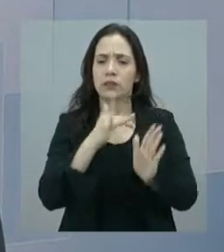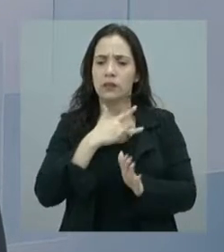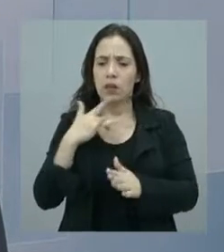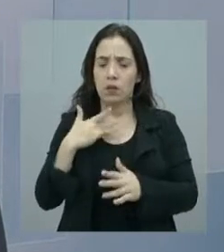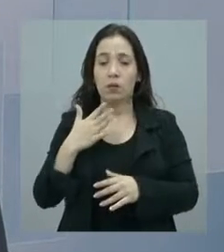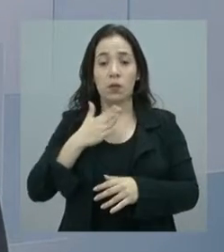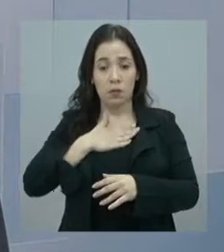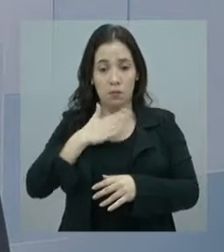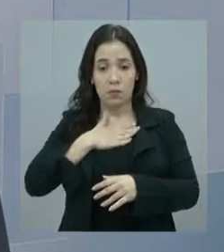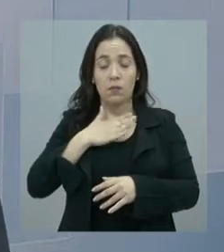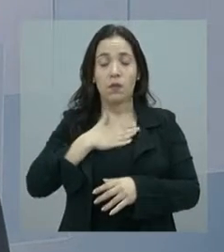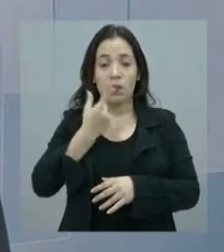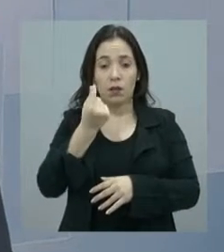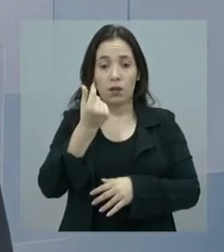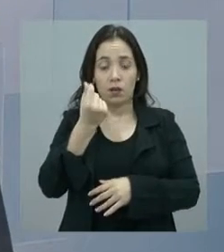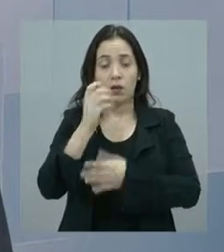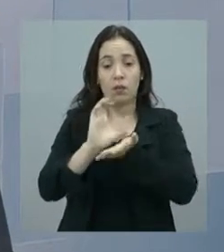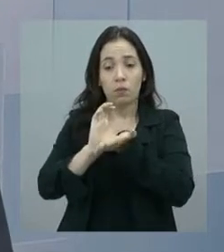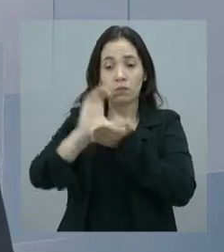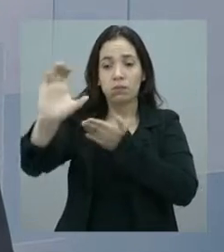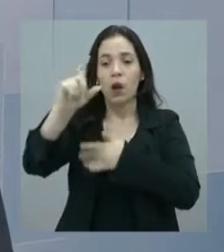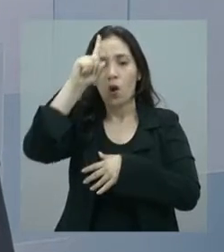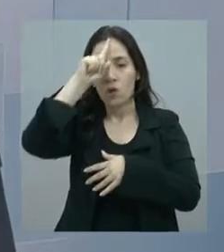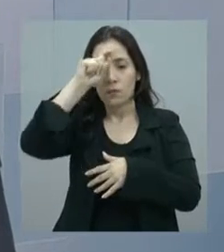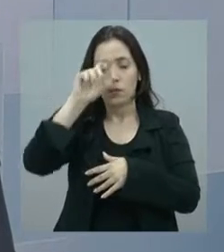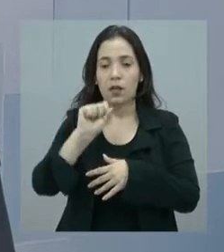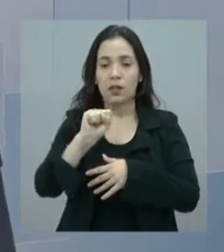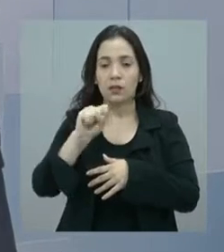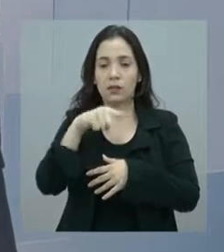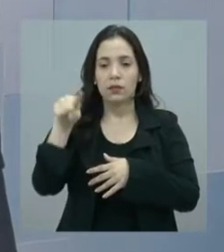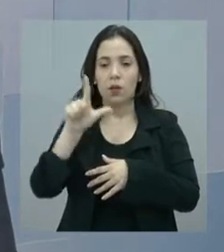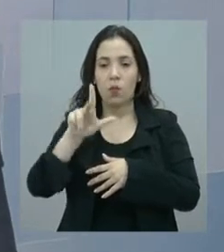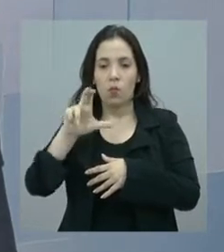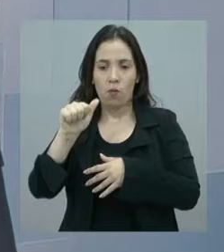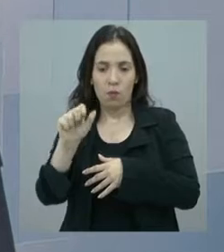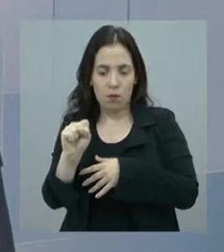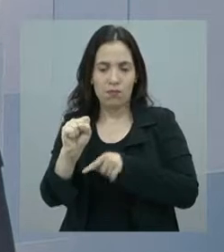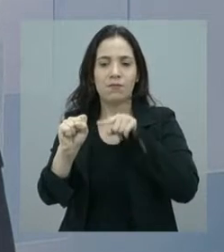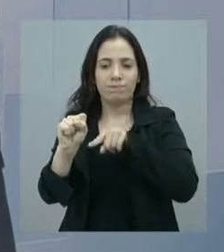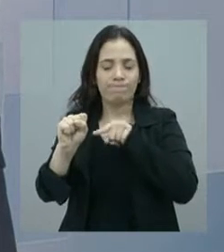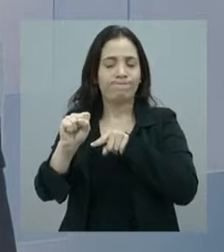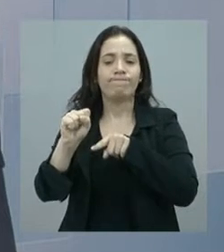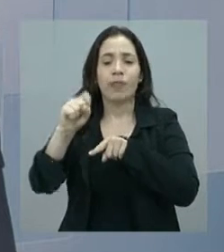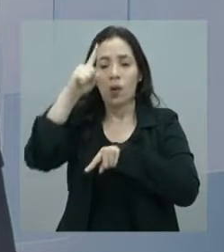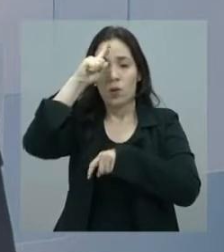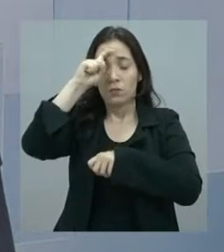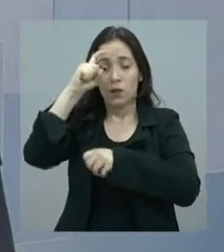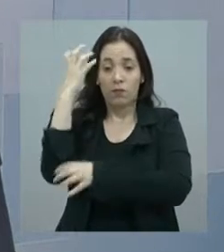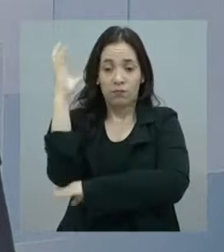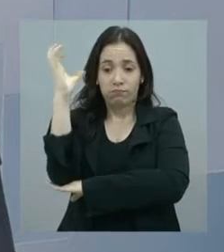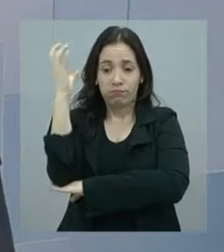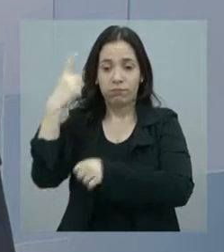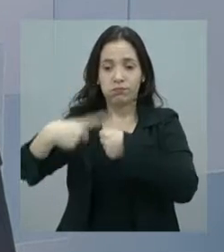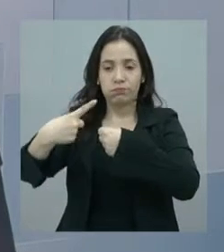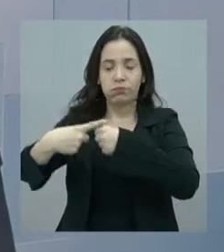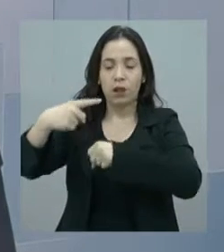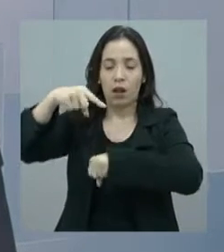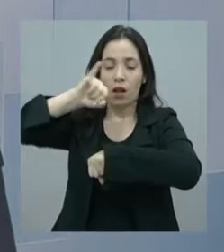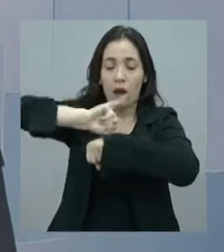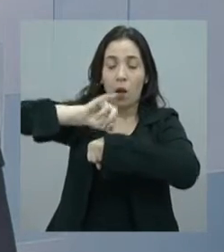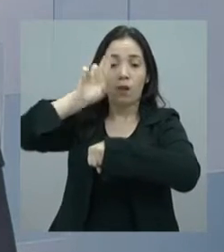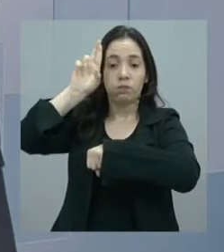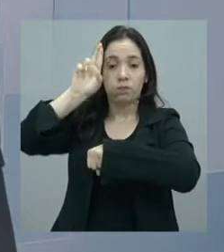vai toda para o Hospital São Lucas, em Crateús, porque é um hospital que atende a toda a região, é a fundação. Municipal? É um